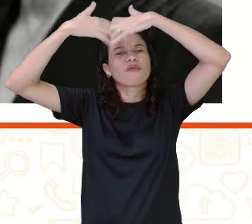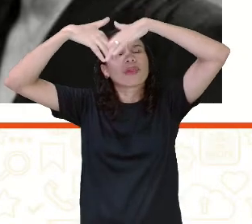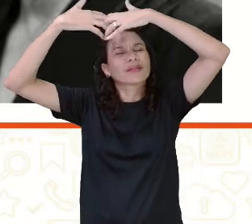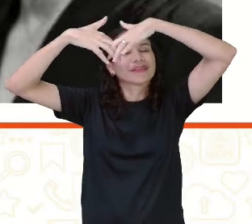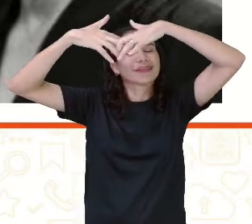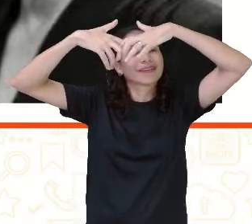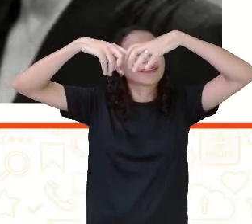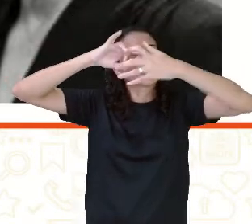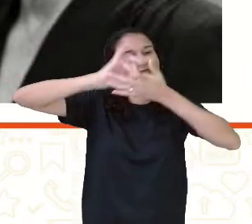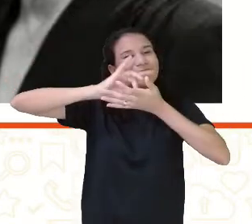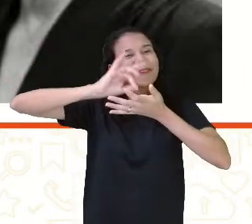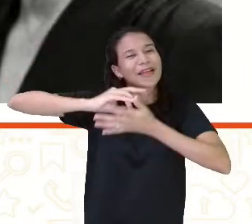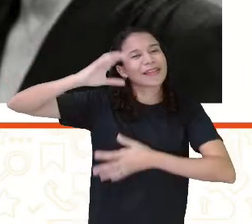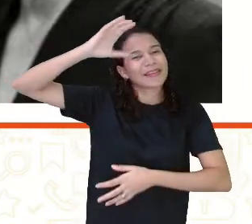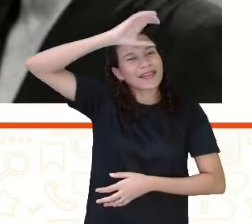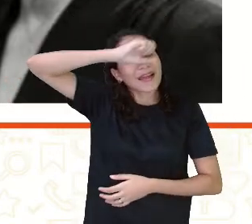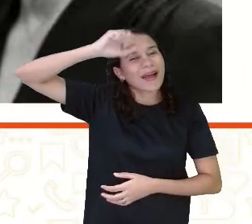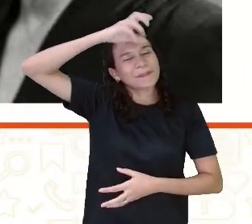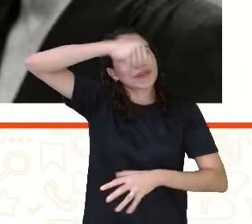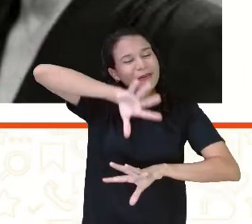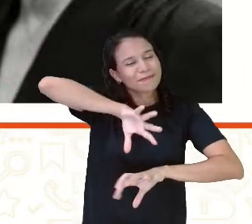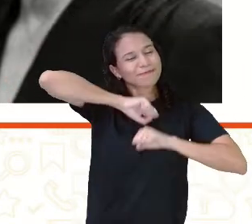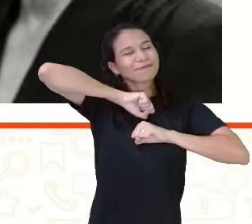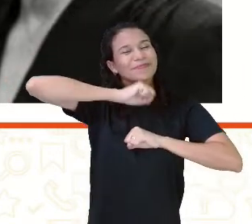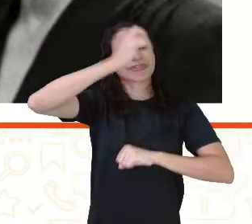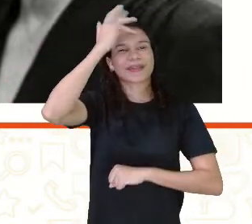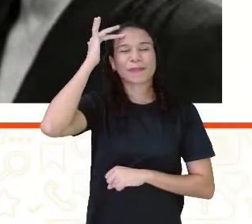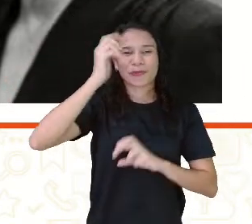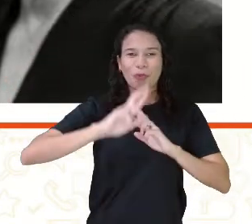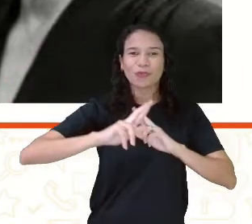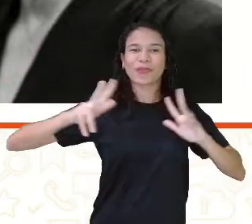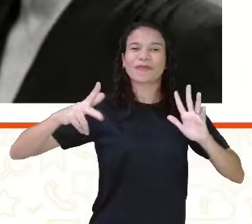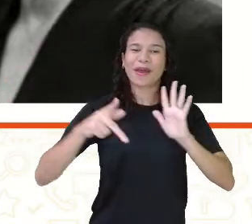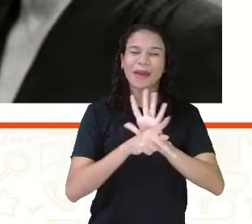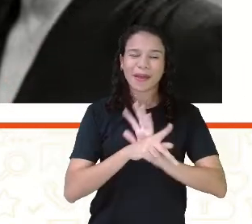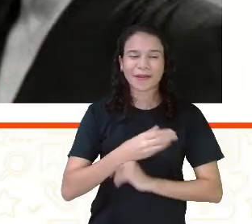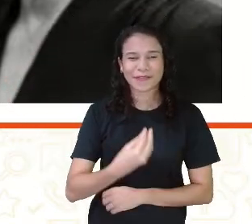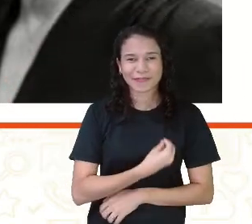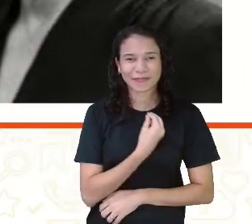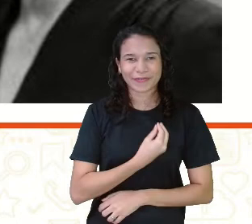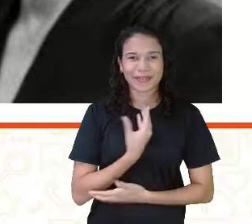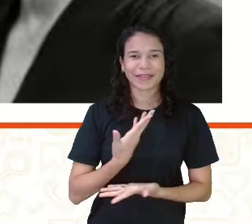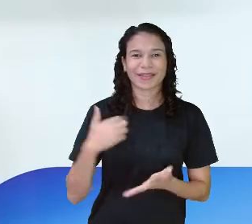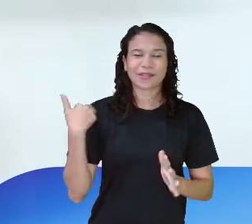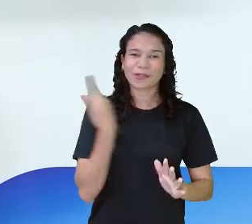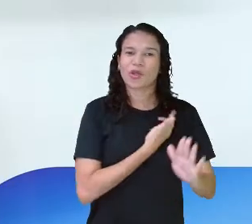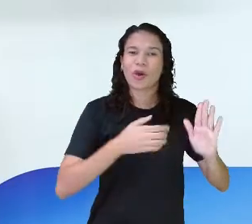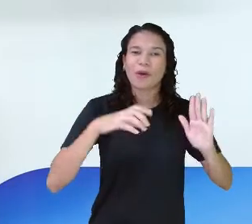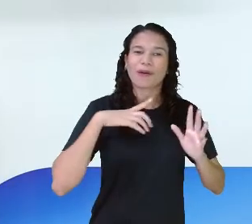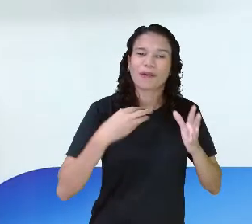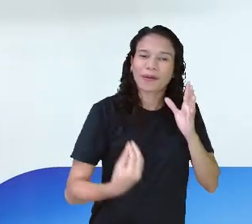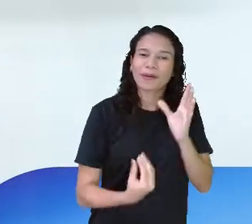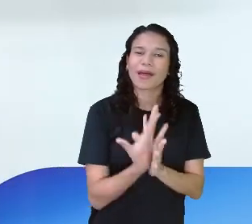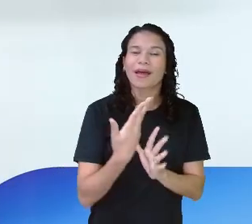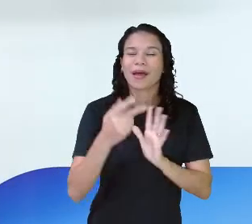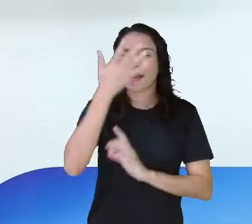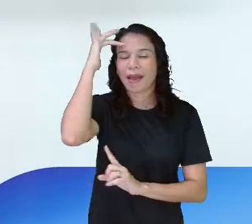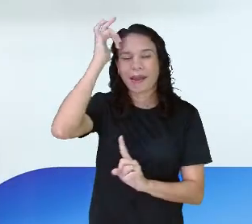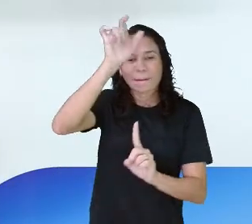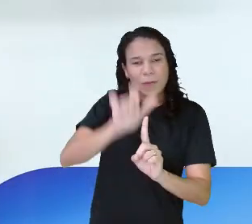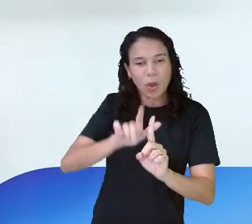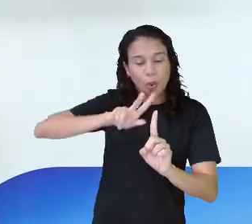se inspire nessas pessoas que realmente fazem a diferença na nossa constituição enquanto pessoa, né,